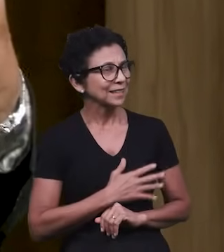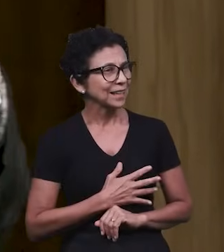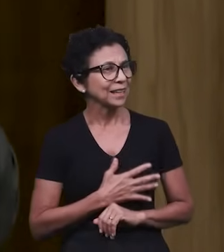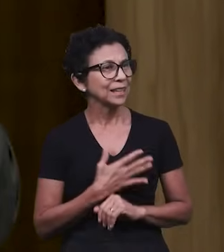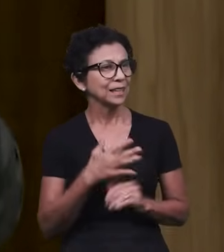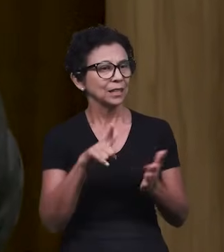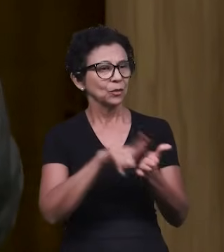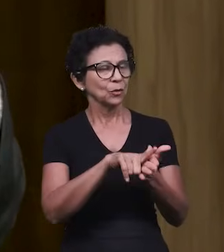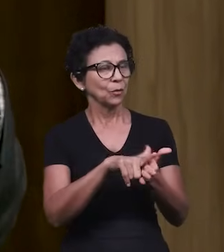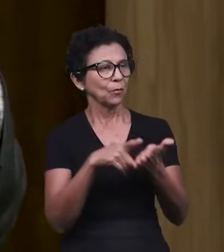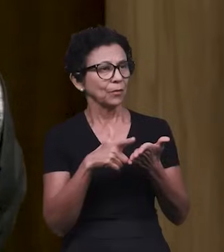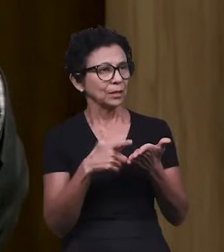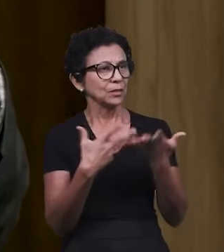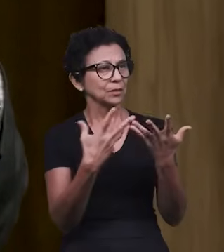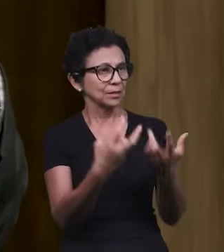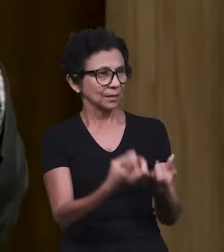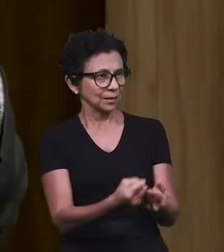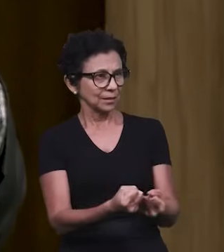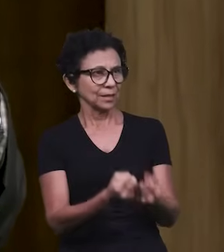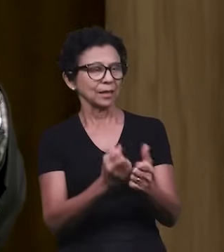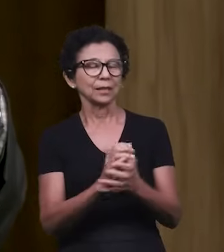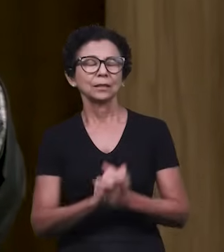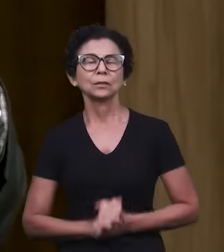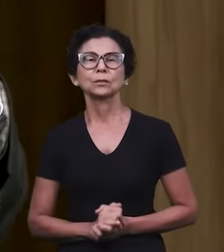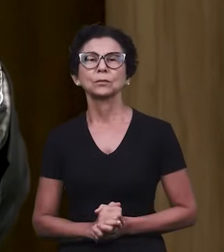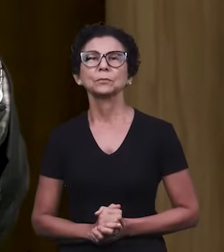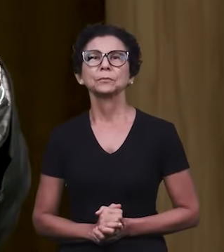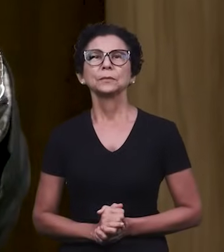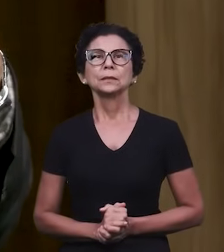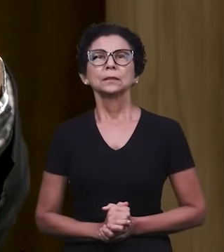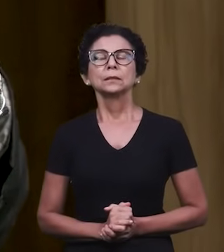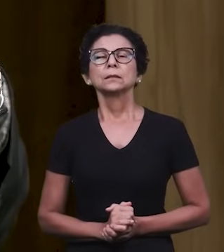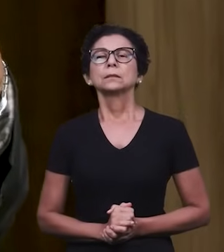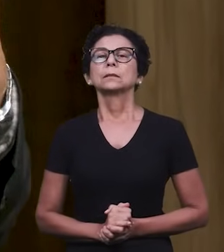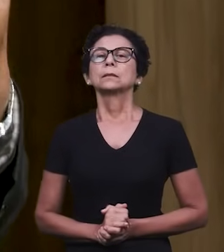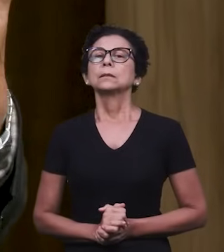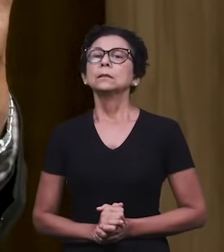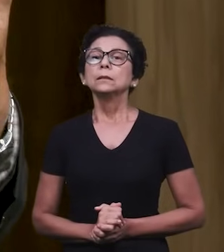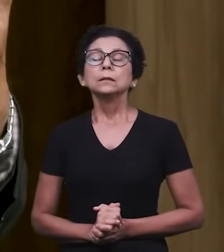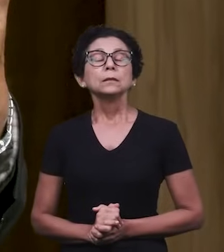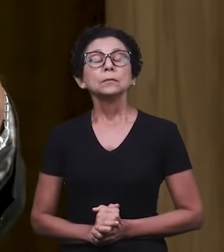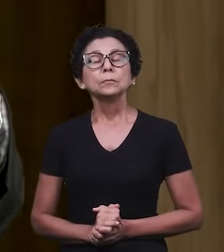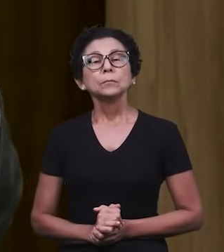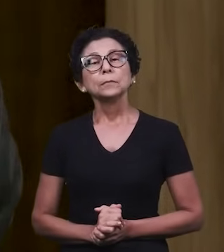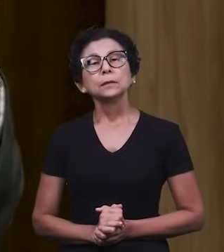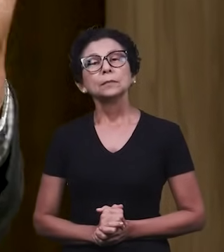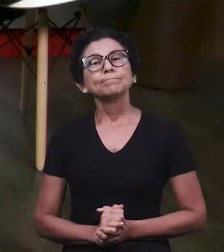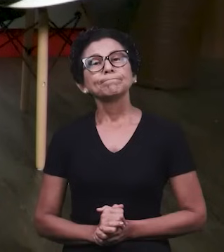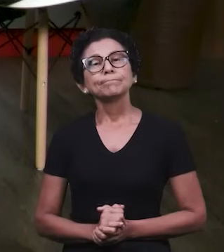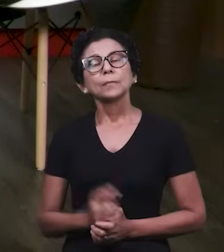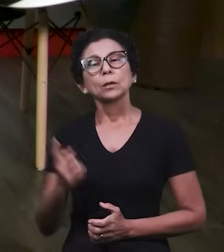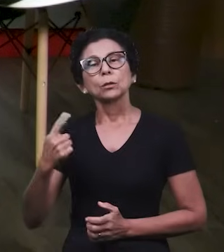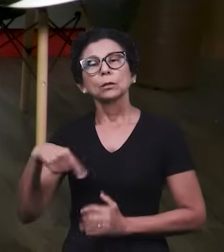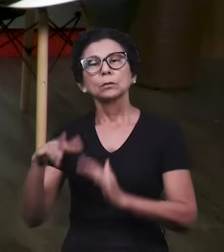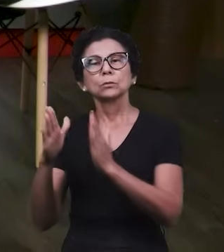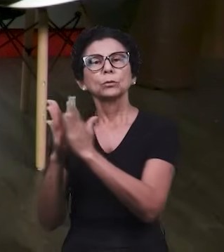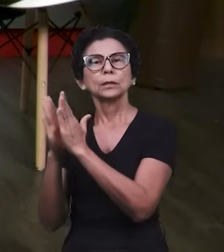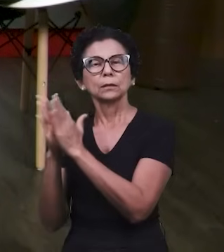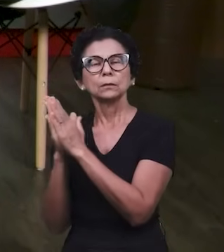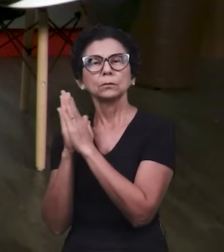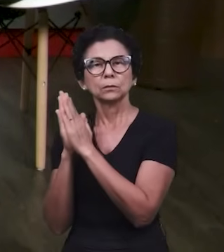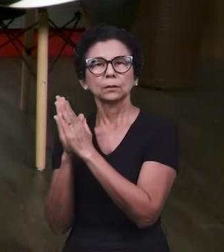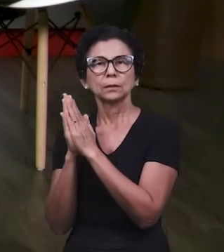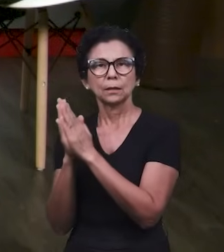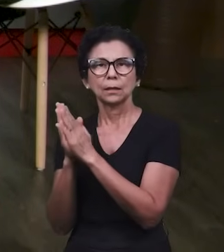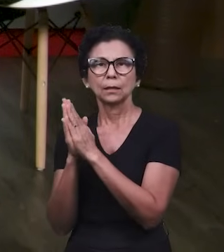desejosas de participar. E isso é o resultado da oração da igreja. Nós orando, né? Nós estamos